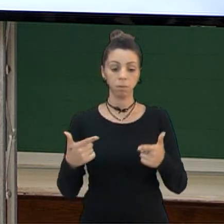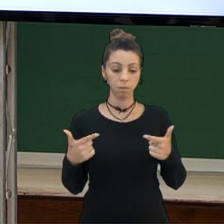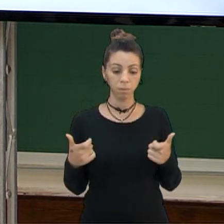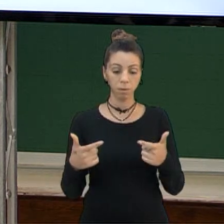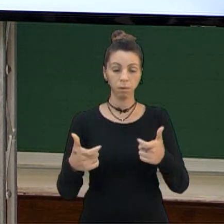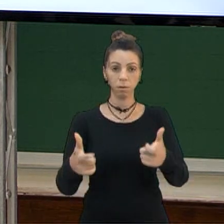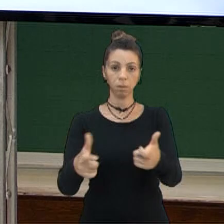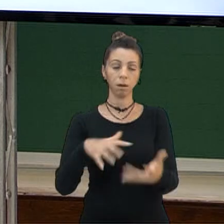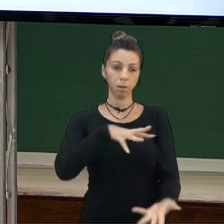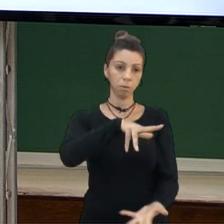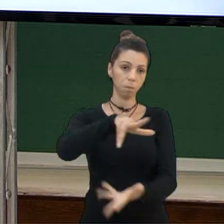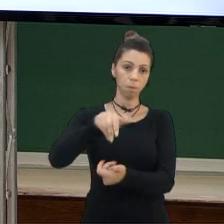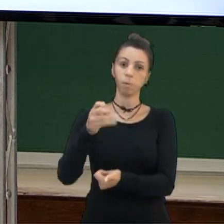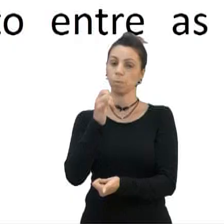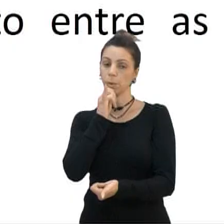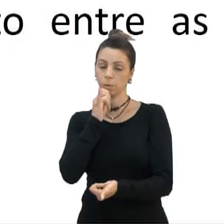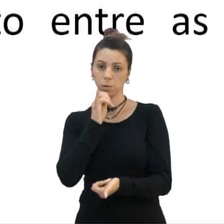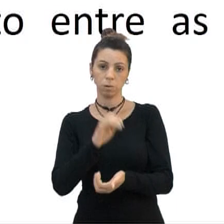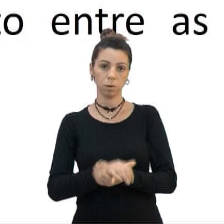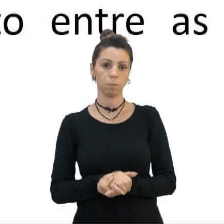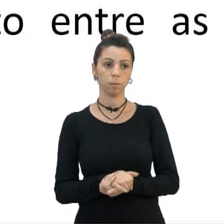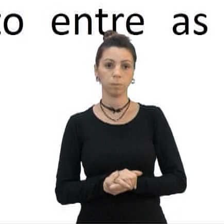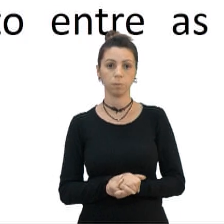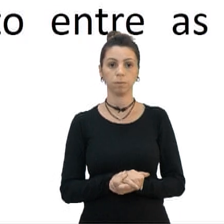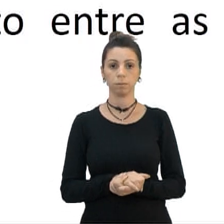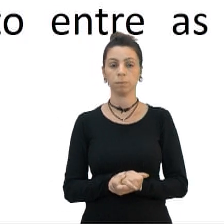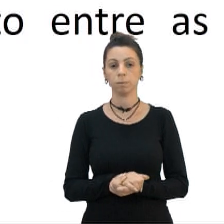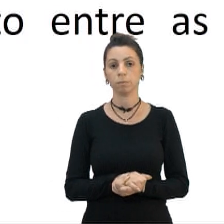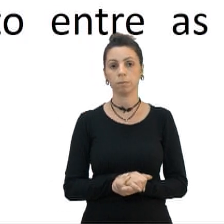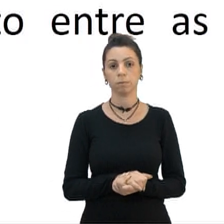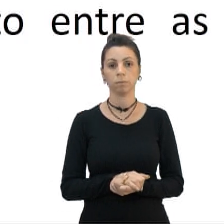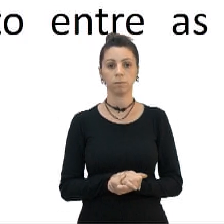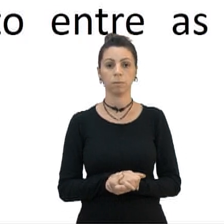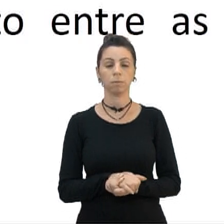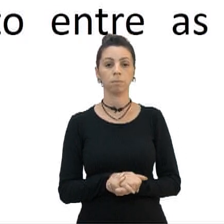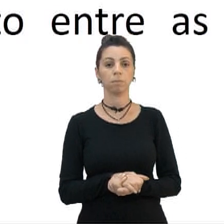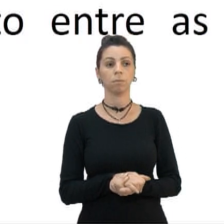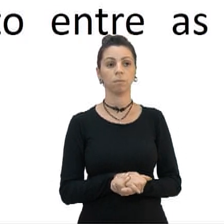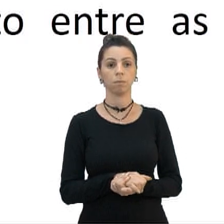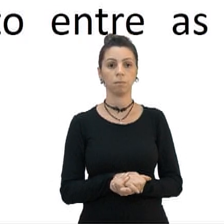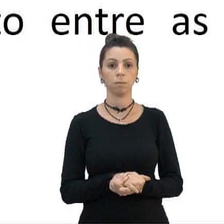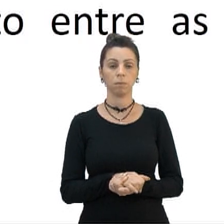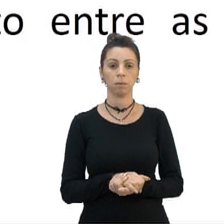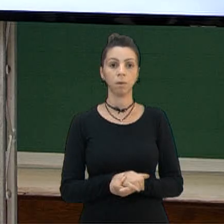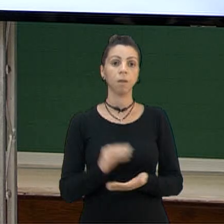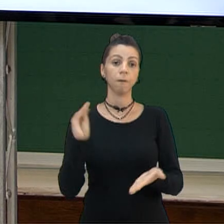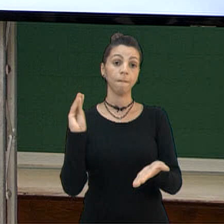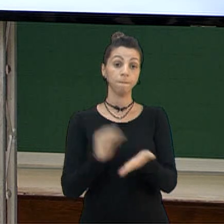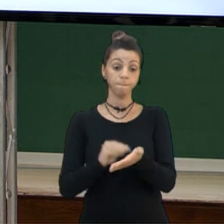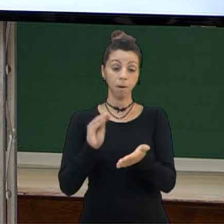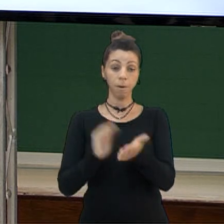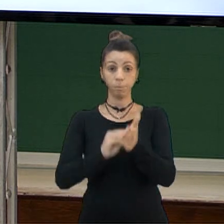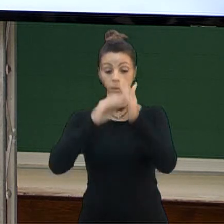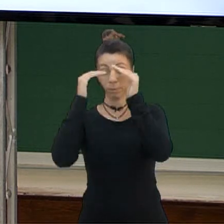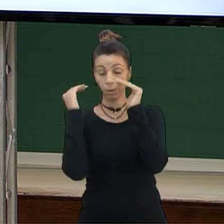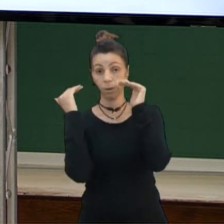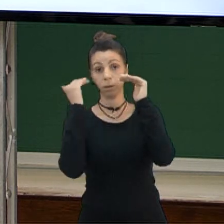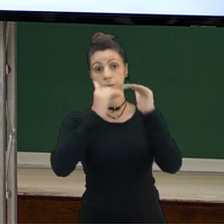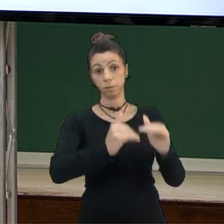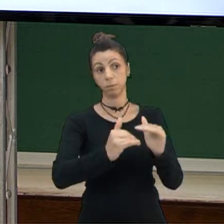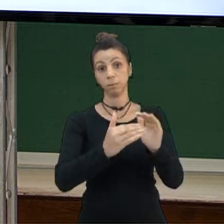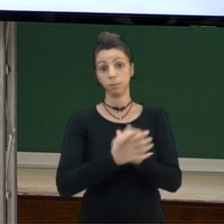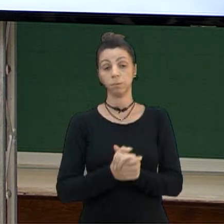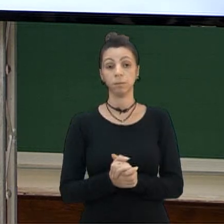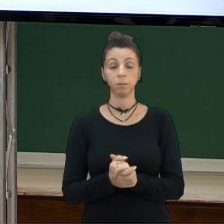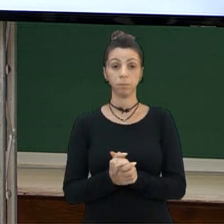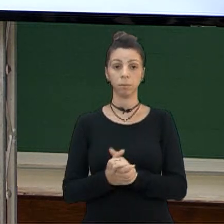vocês pegarem na história, vocês vão ver que há também esse desrespeito, né? Porque